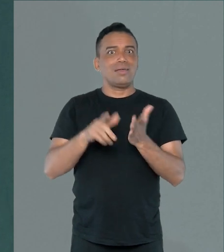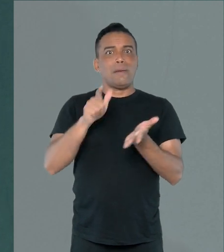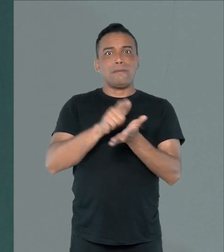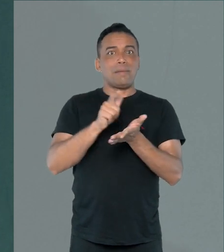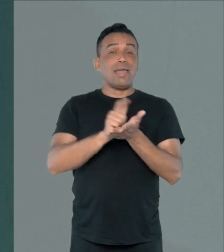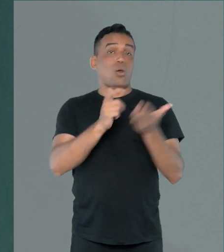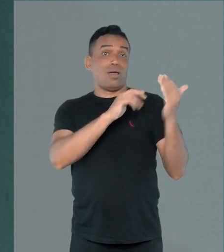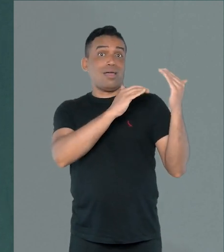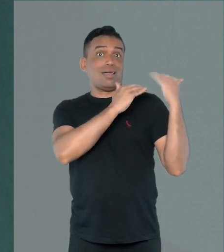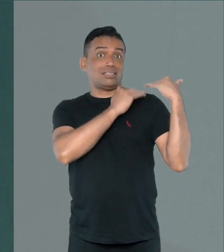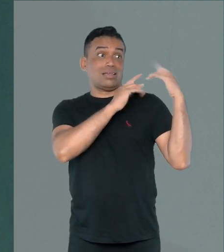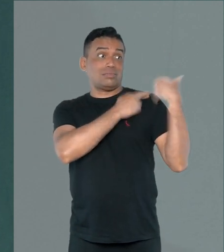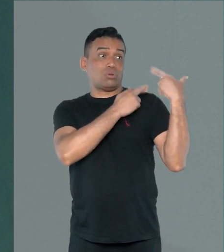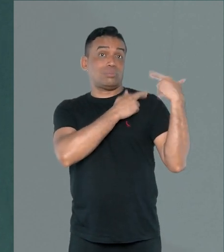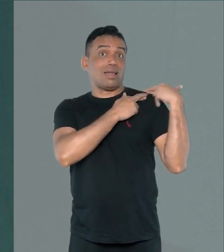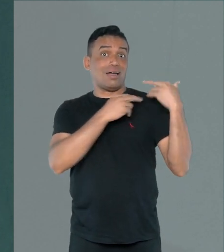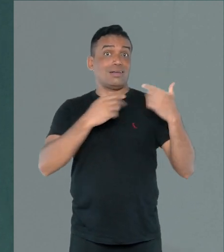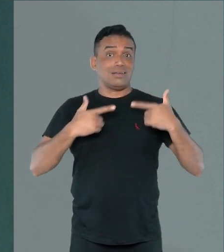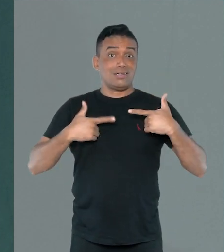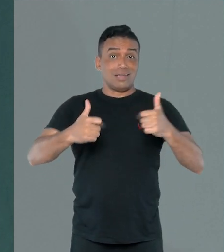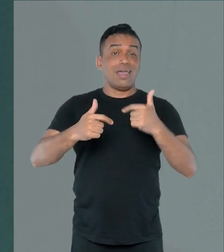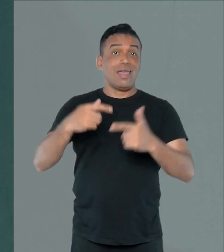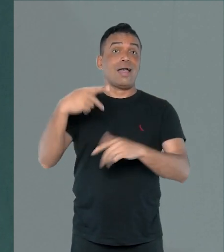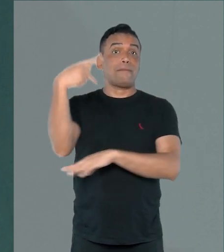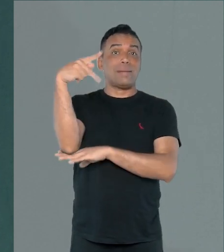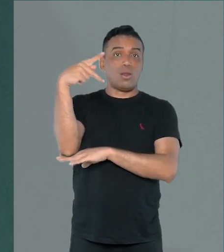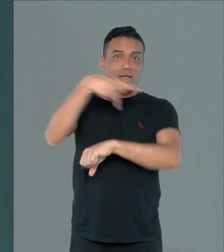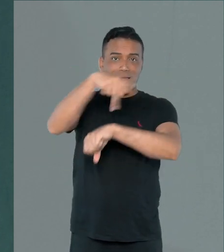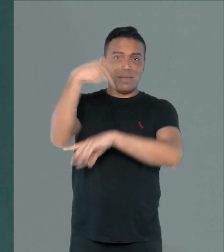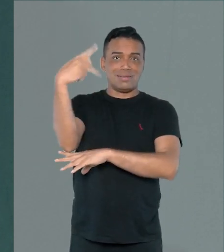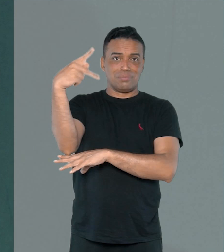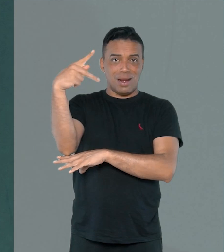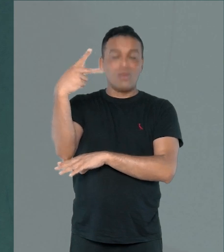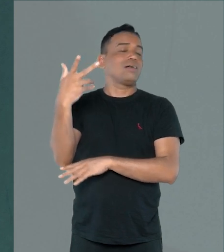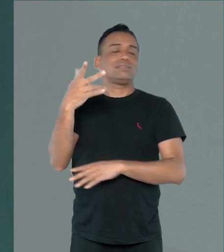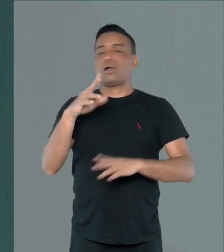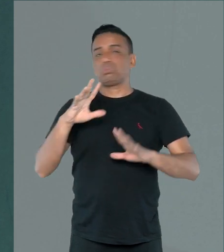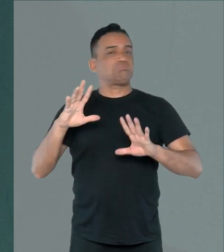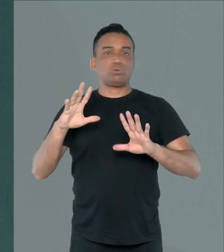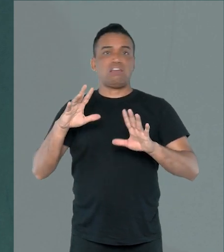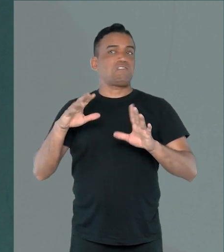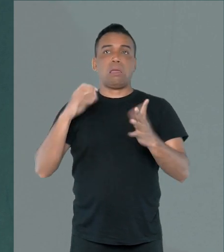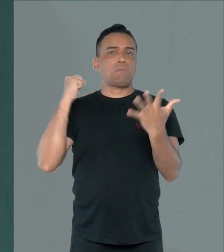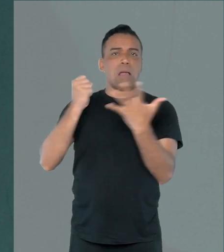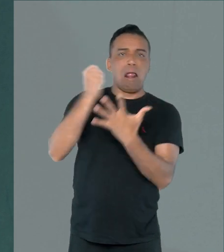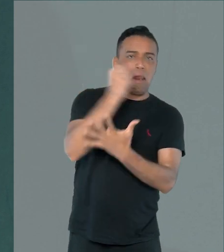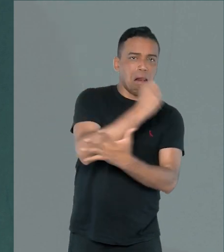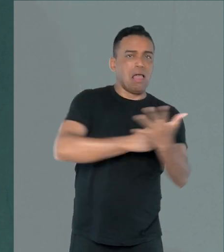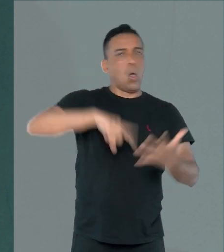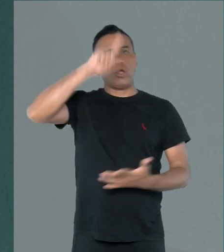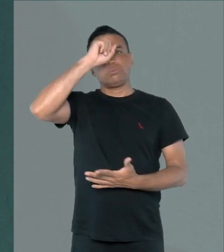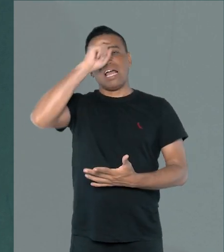na Guerra do Paraguai, que eu acho que foi um papel muito corajoso. Sempre defendi, sempre disse que ele não teve nada de massacre de hospital, isso tudo é